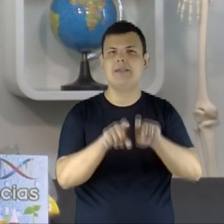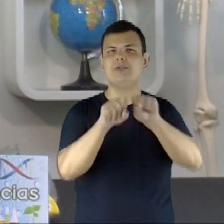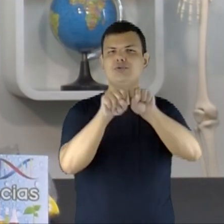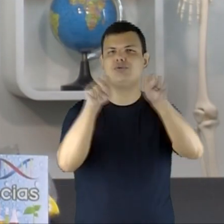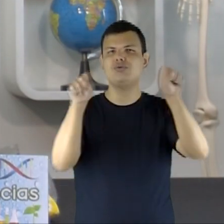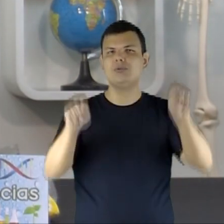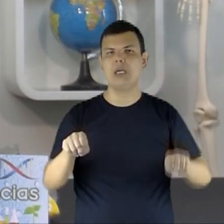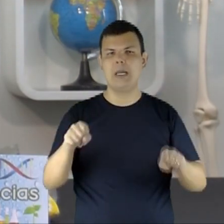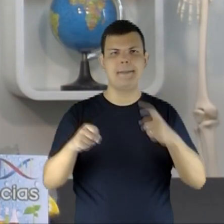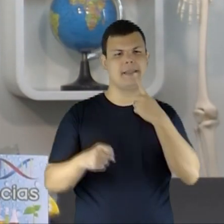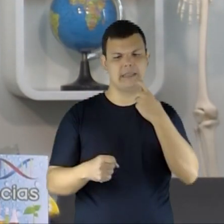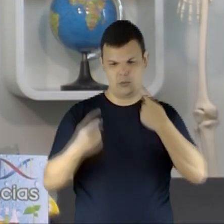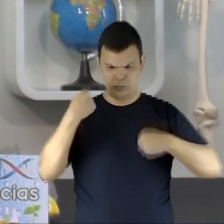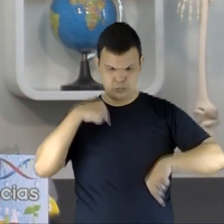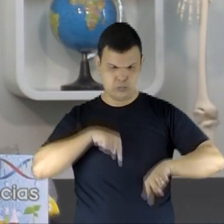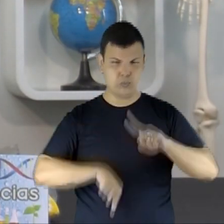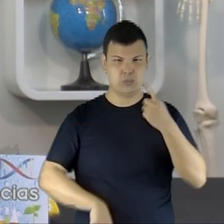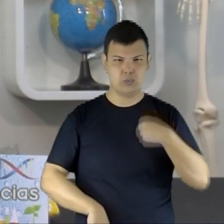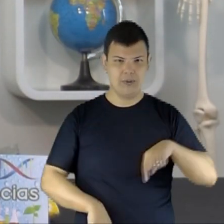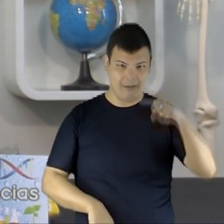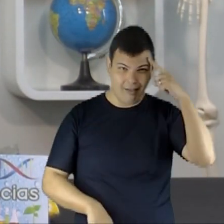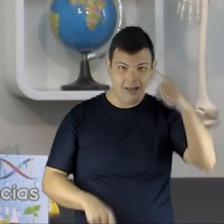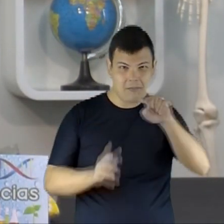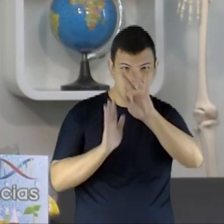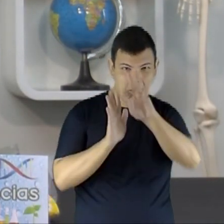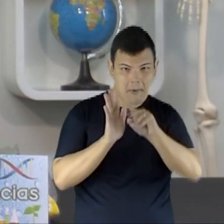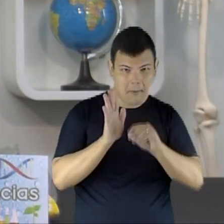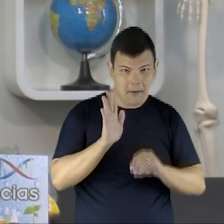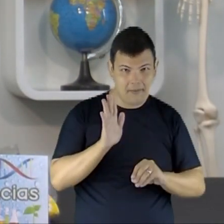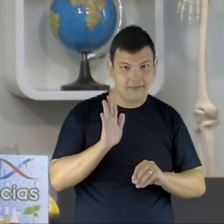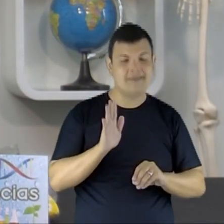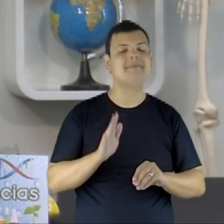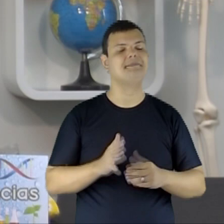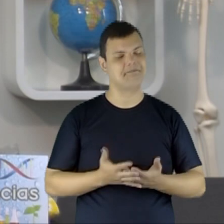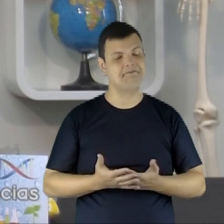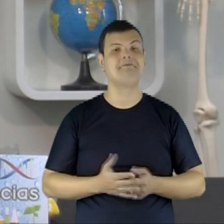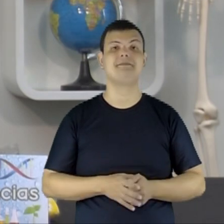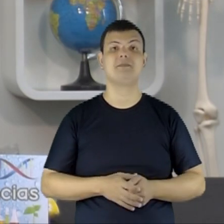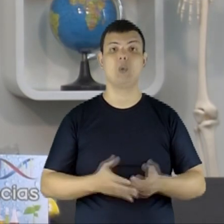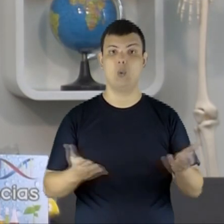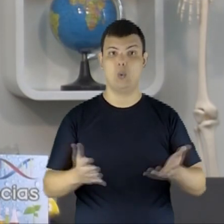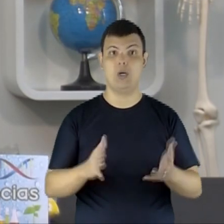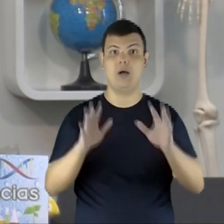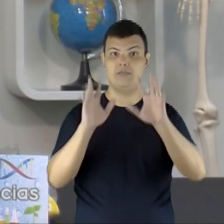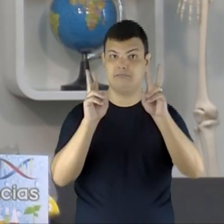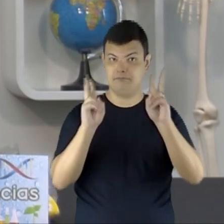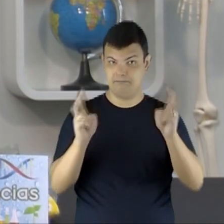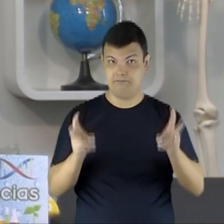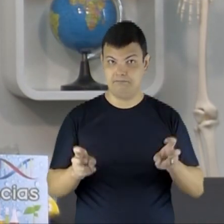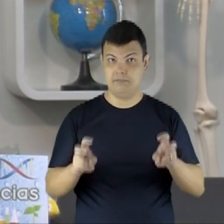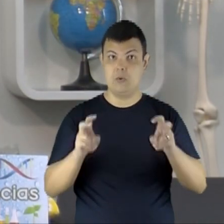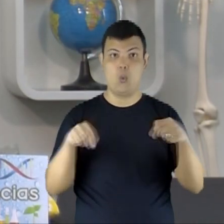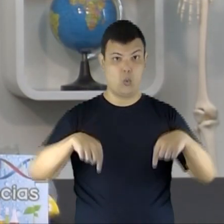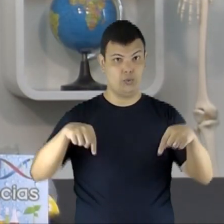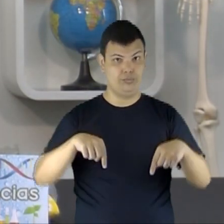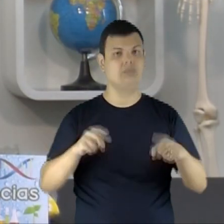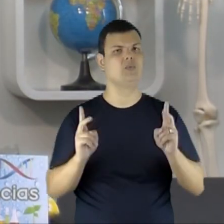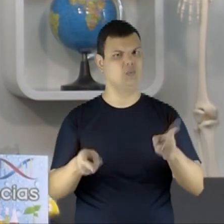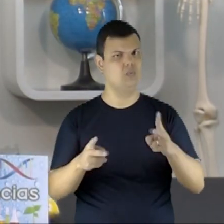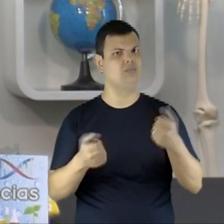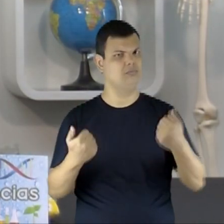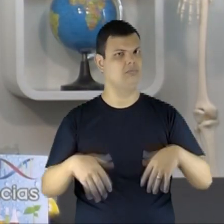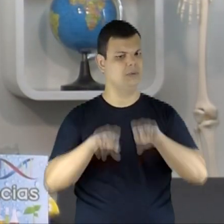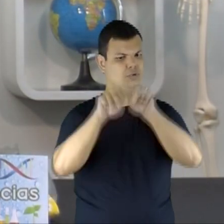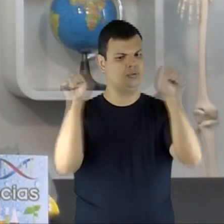sistema circulatório. Vocês lembram de tudo isso? Pois é, a aula de hoje é uma continuação dessa unidade sobre o corpo